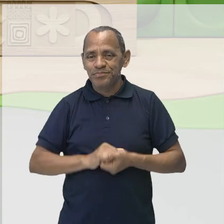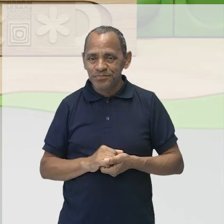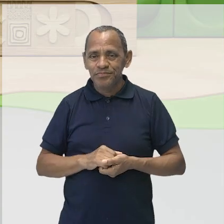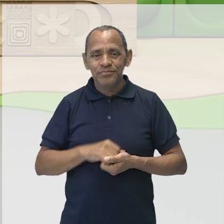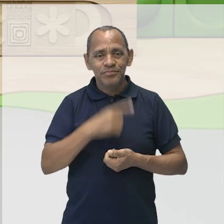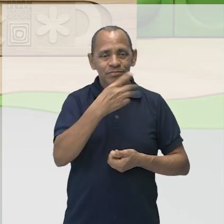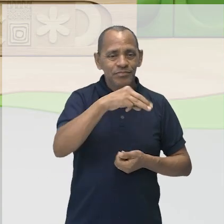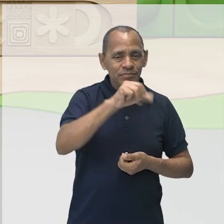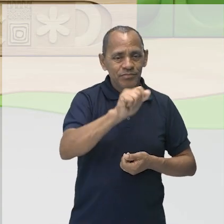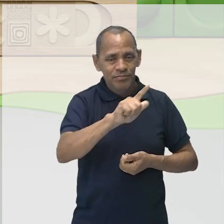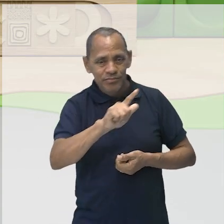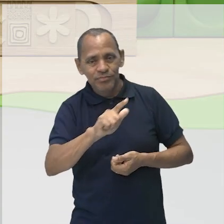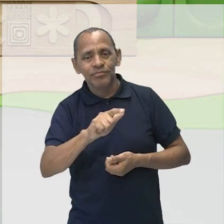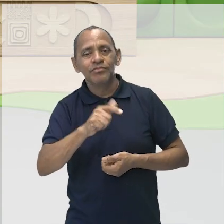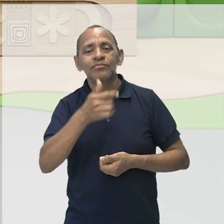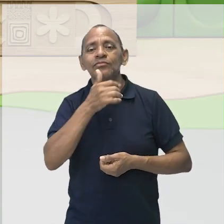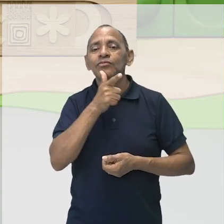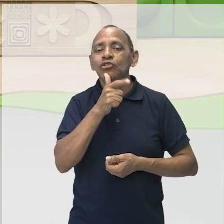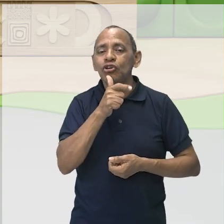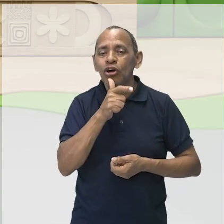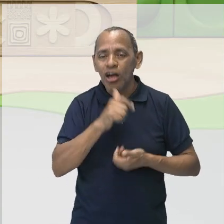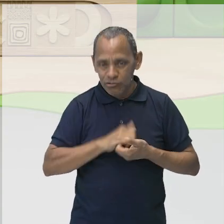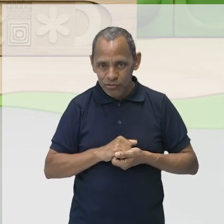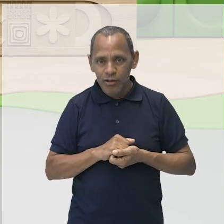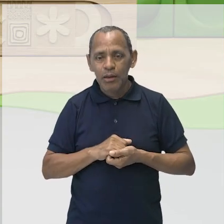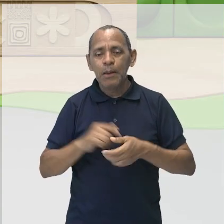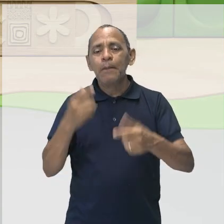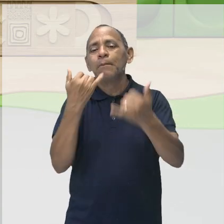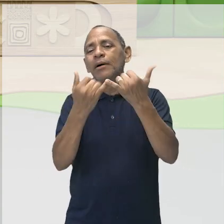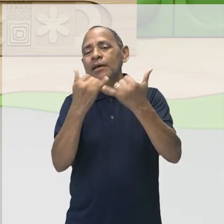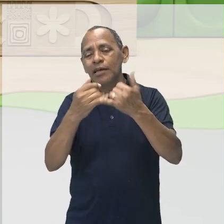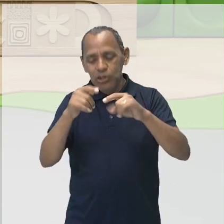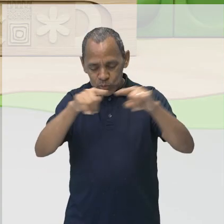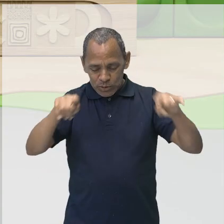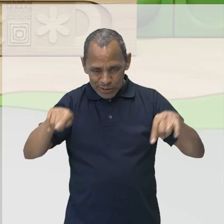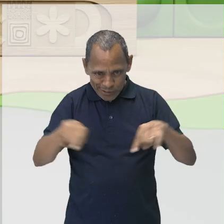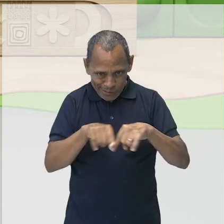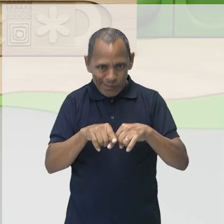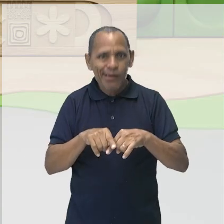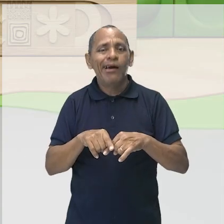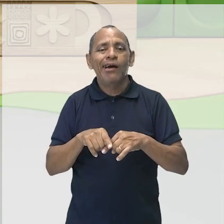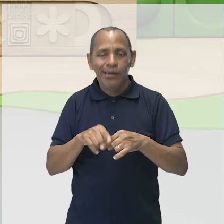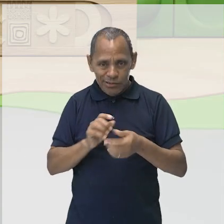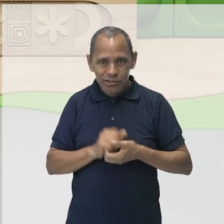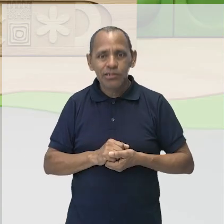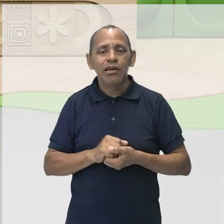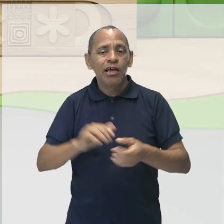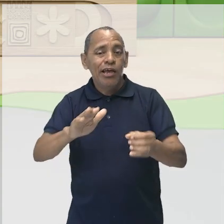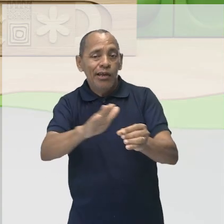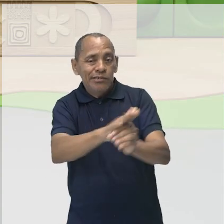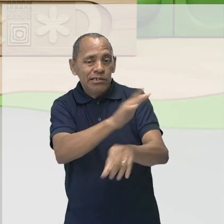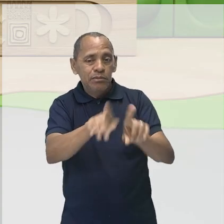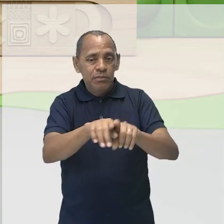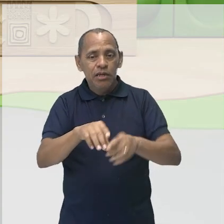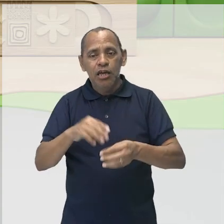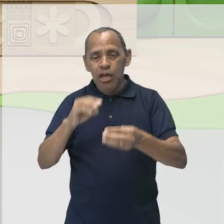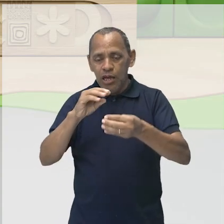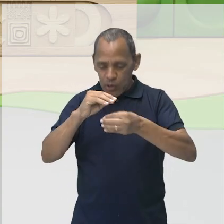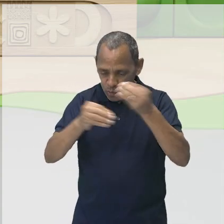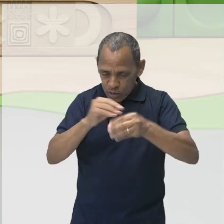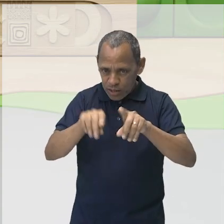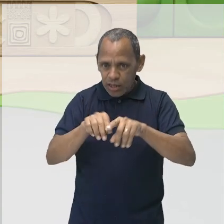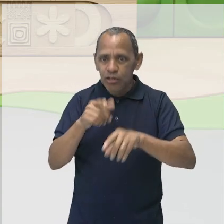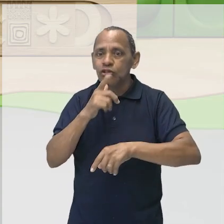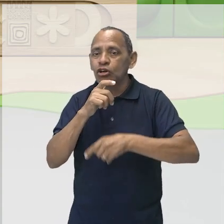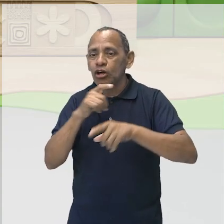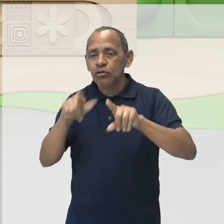Então, 1 mol de água é como uma caixa cheia de moléculas de água todas iguais. E essa caixa contém